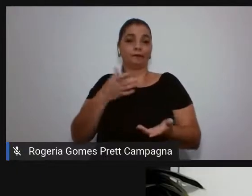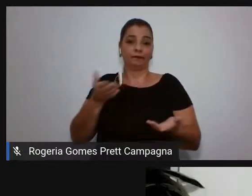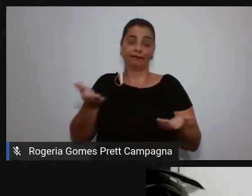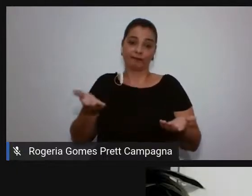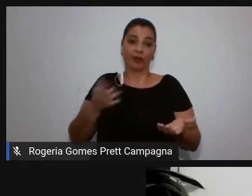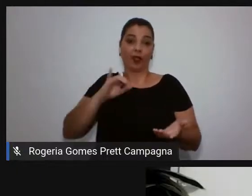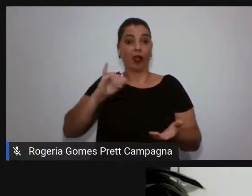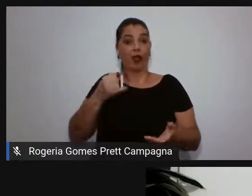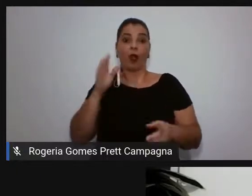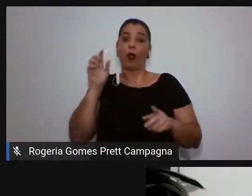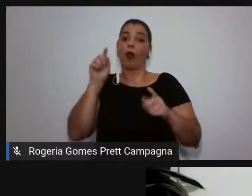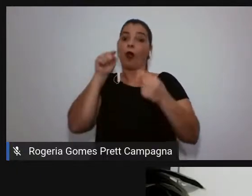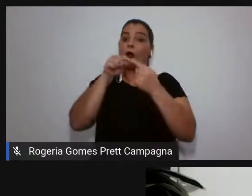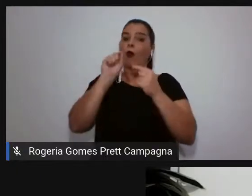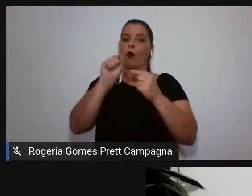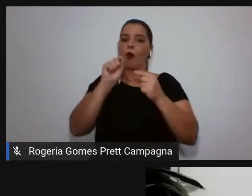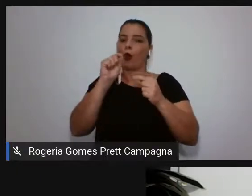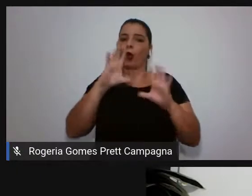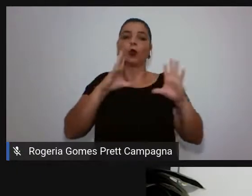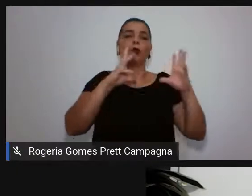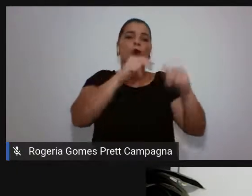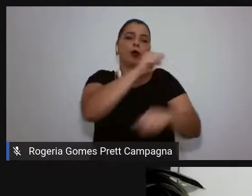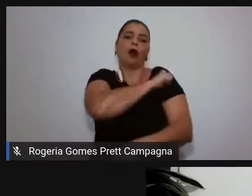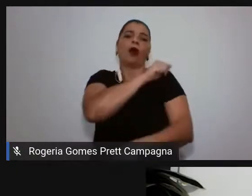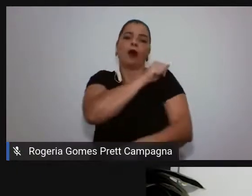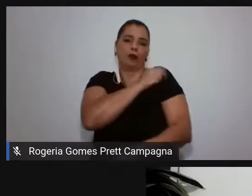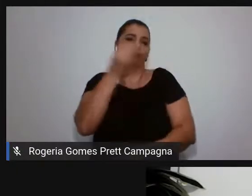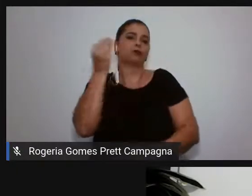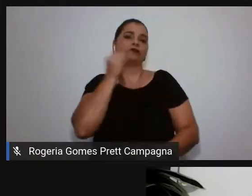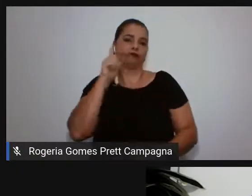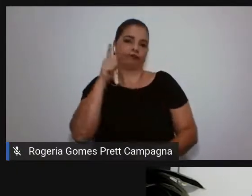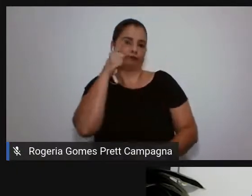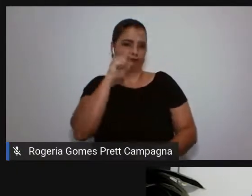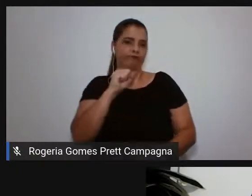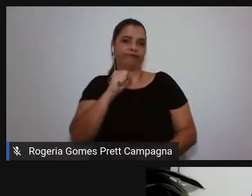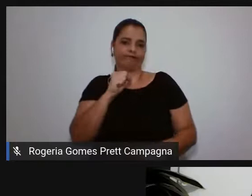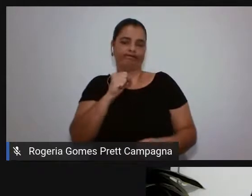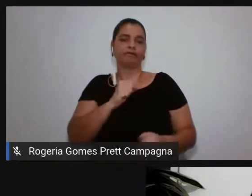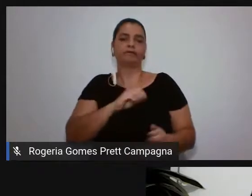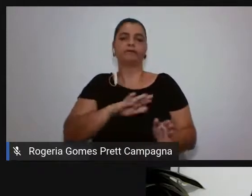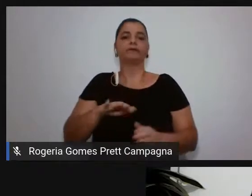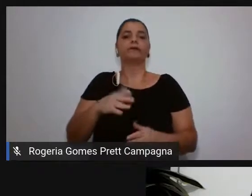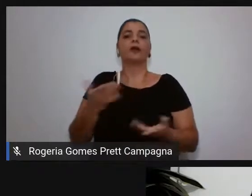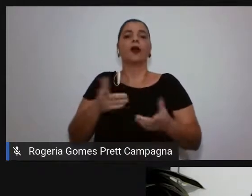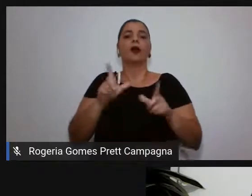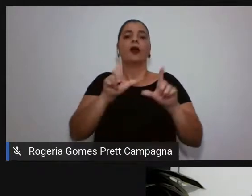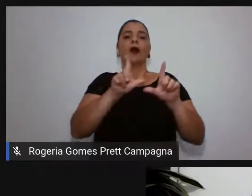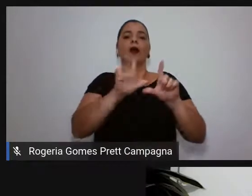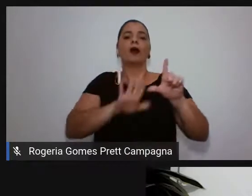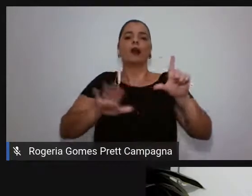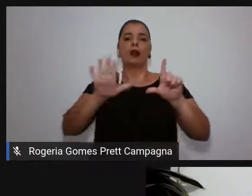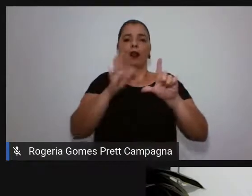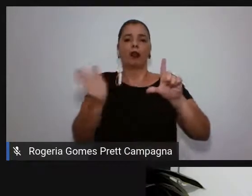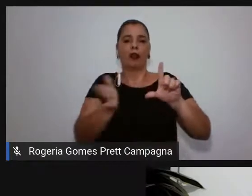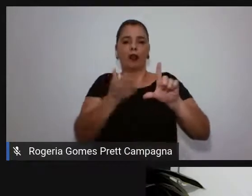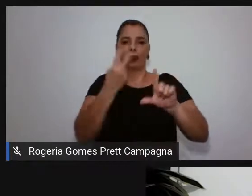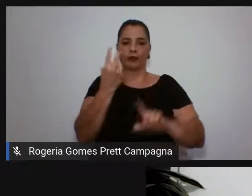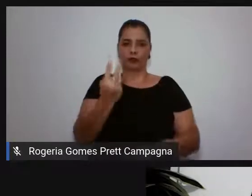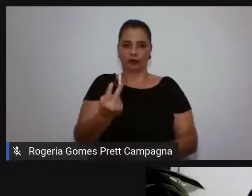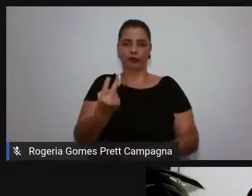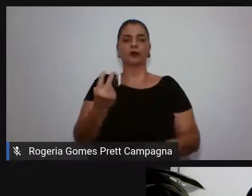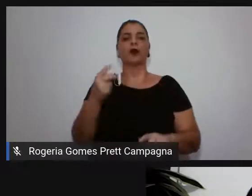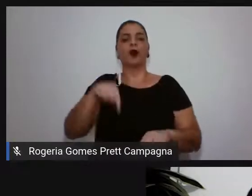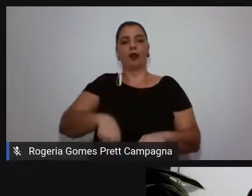minha fala com mais 2 slides. A minha escola é conhecida aqui na região de Linhares por atender estudantes